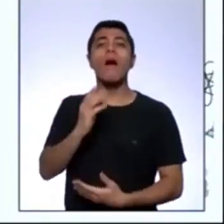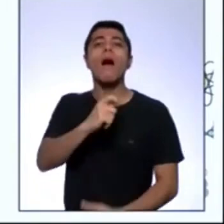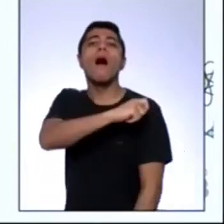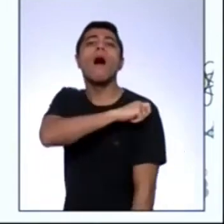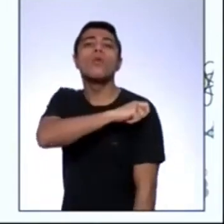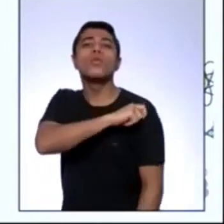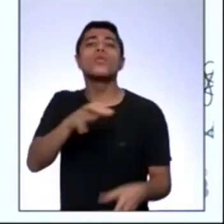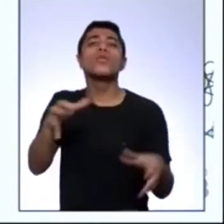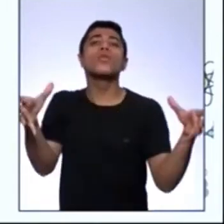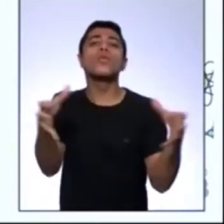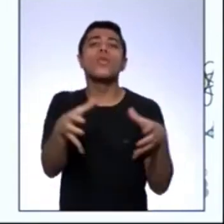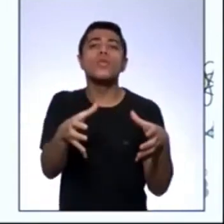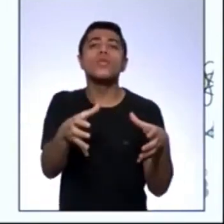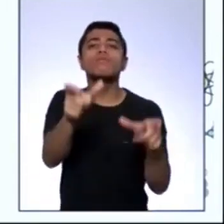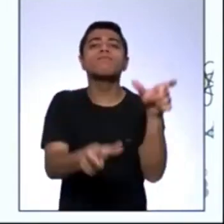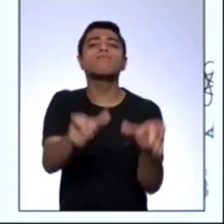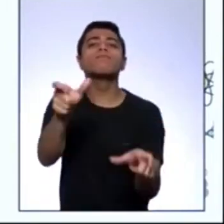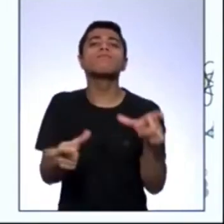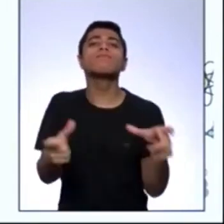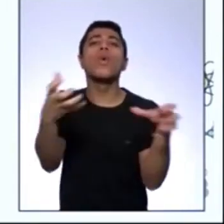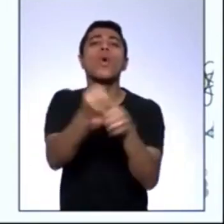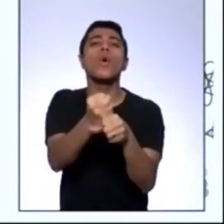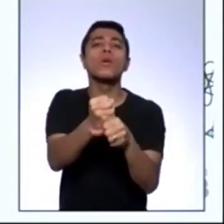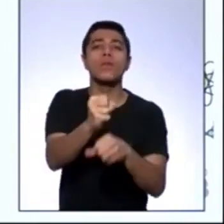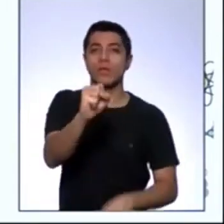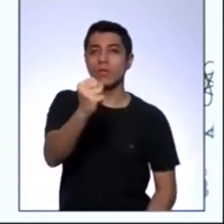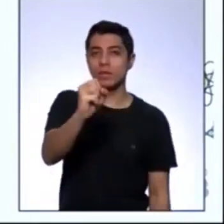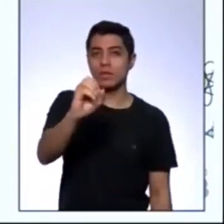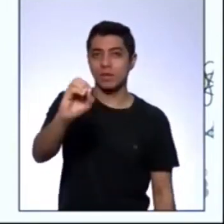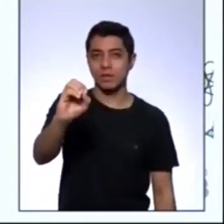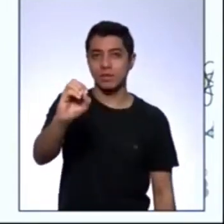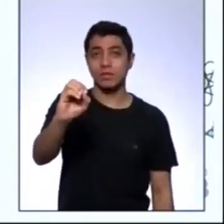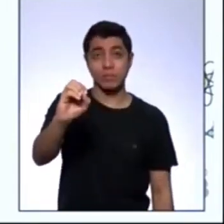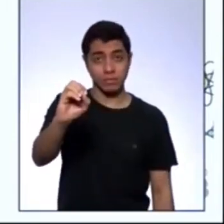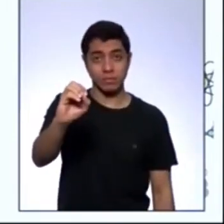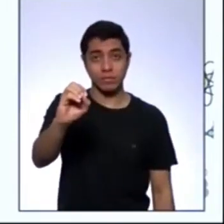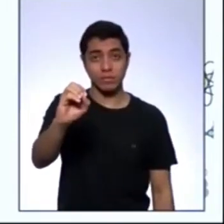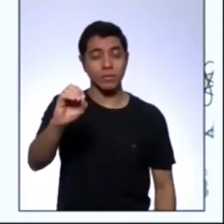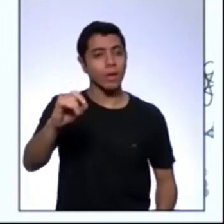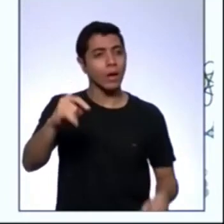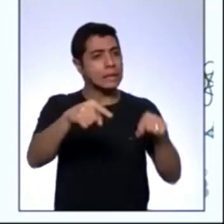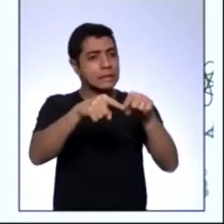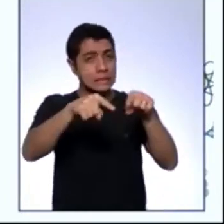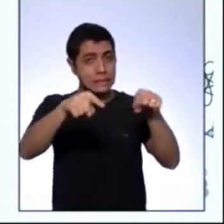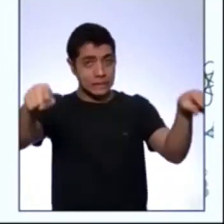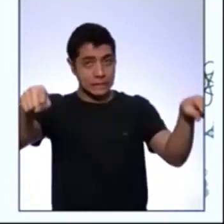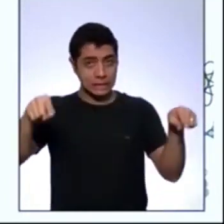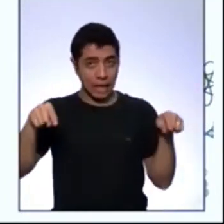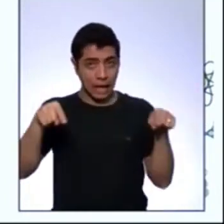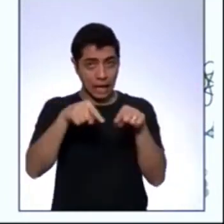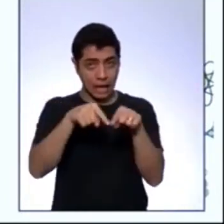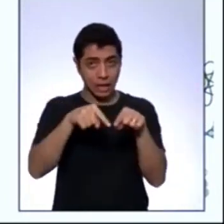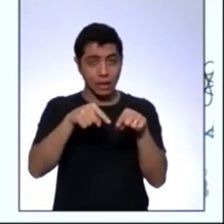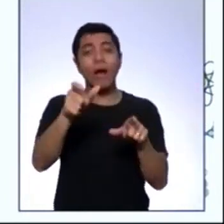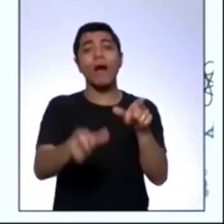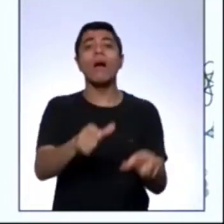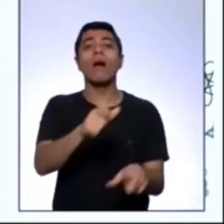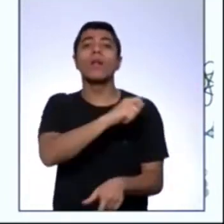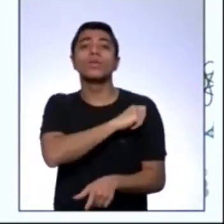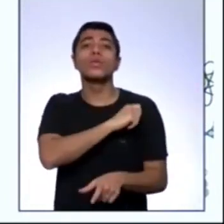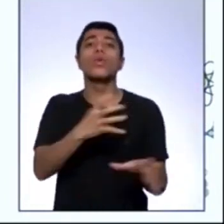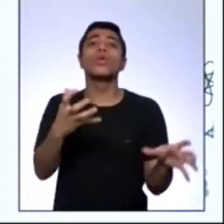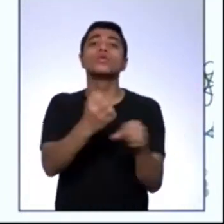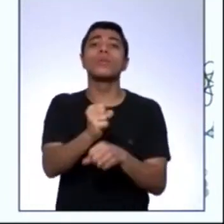alunos eu coloquei 80 Ah então quer dizer que na sala pegou 80 alunos 40 meninos